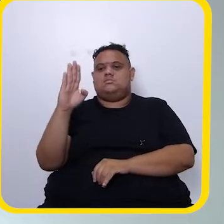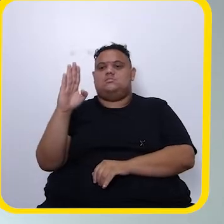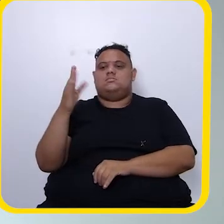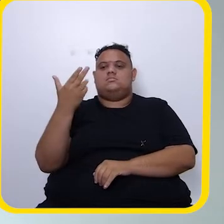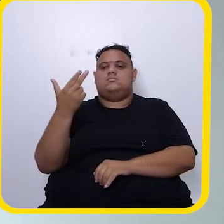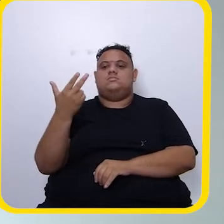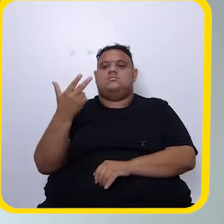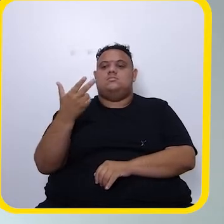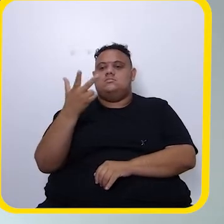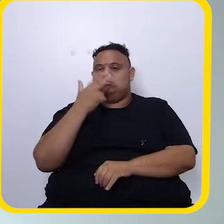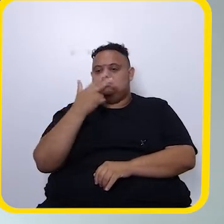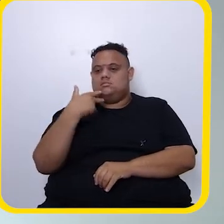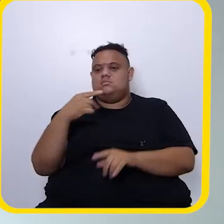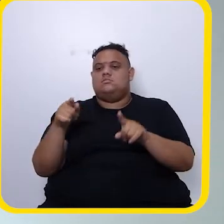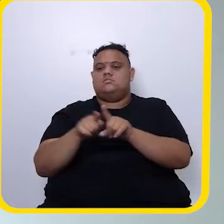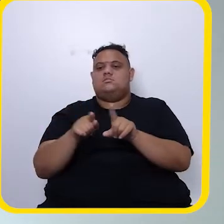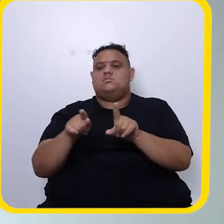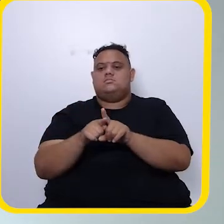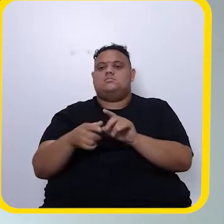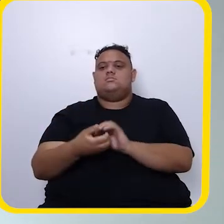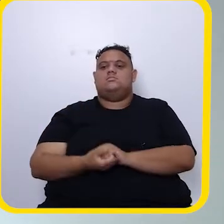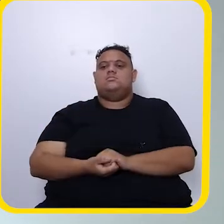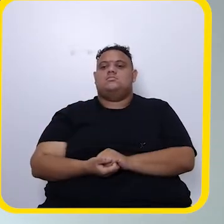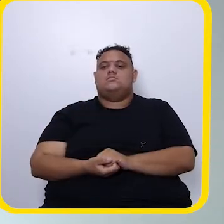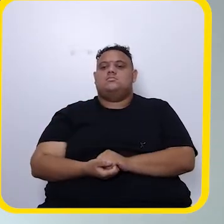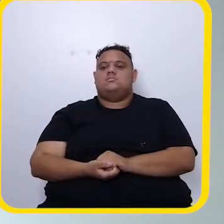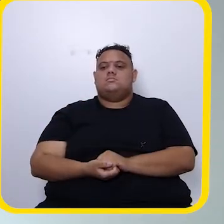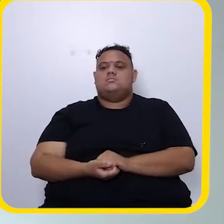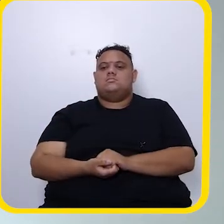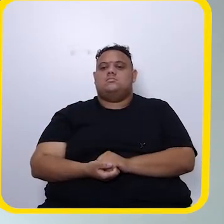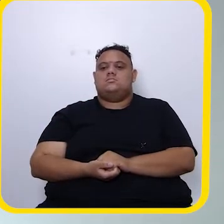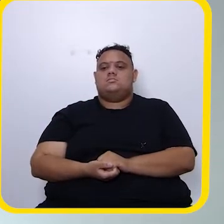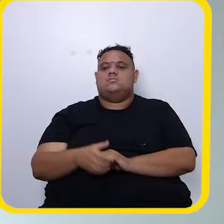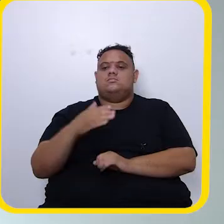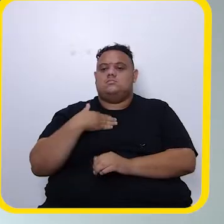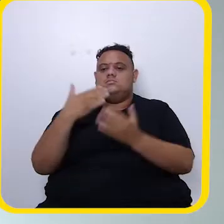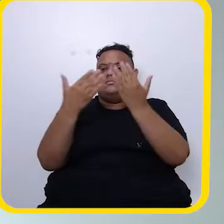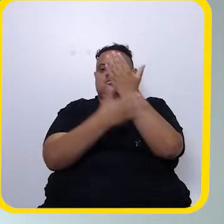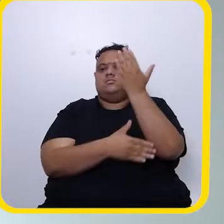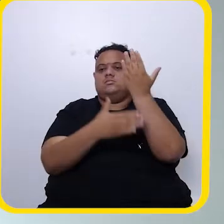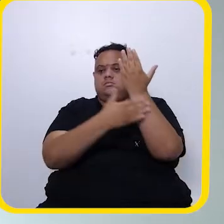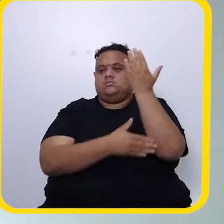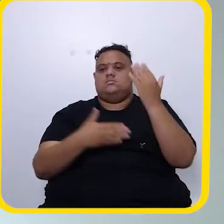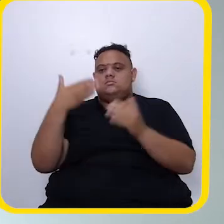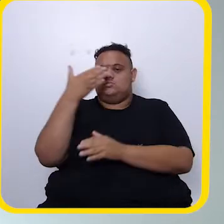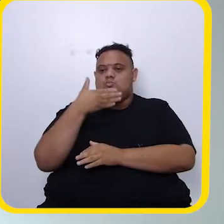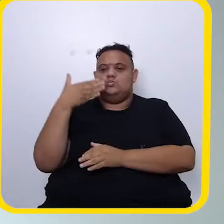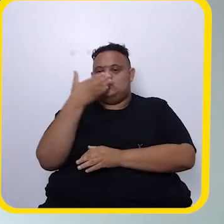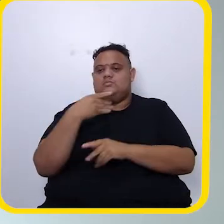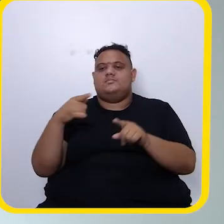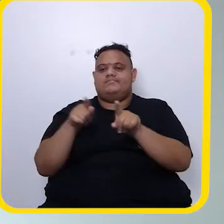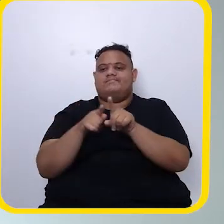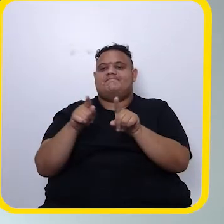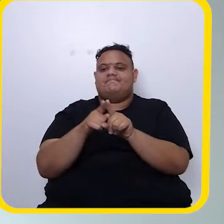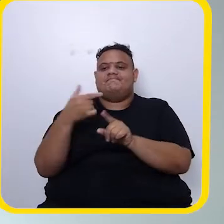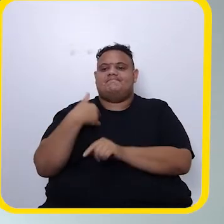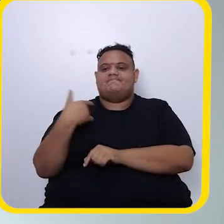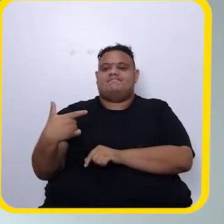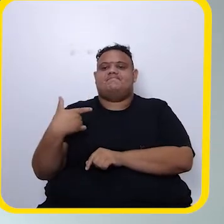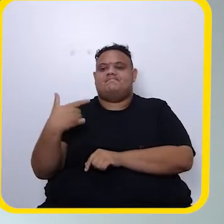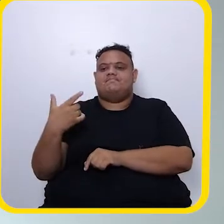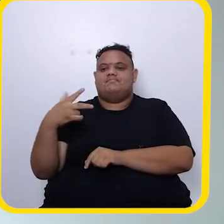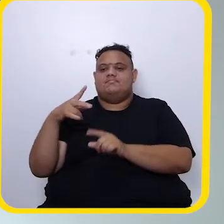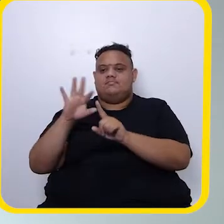produção do tabaco, né, do fumo e também da cana de açúcar, né, além da banana, né, que é um